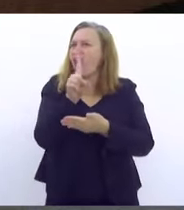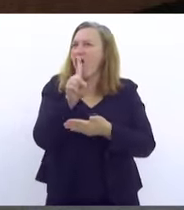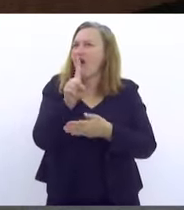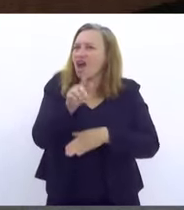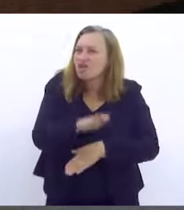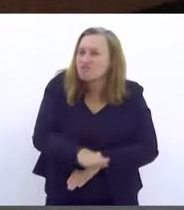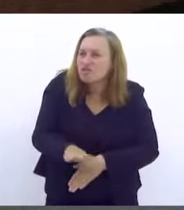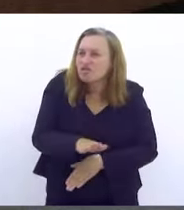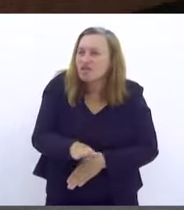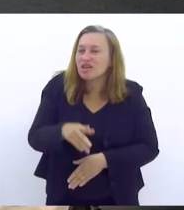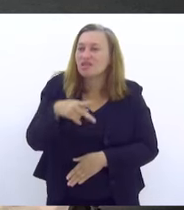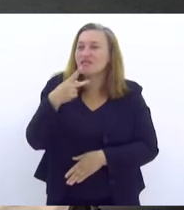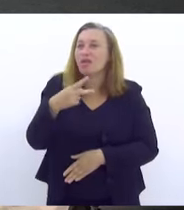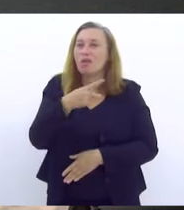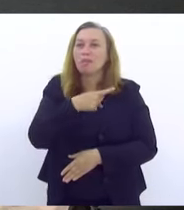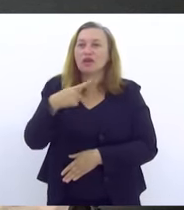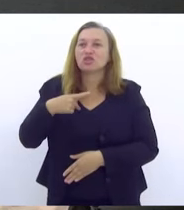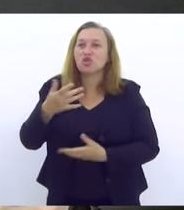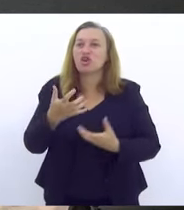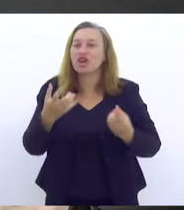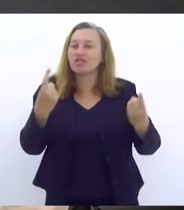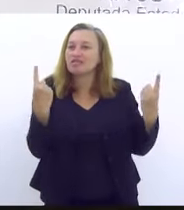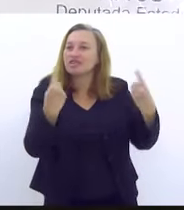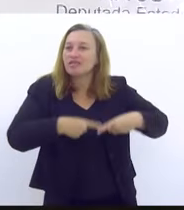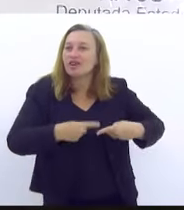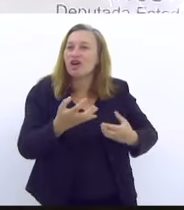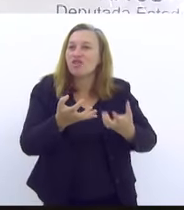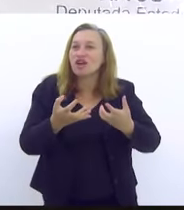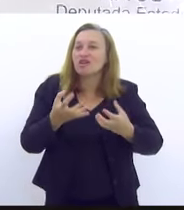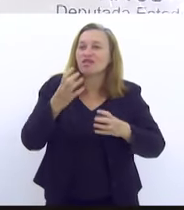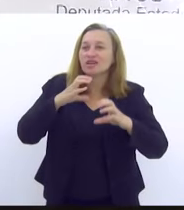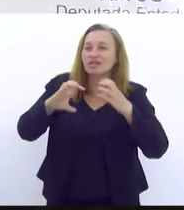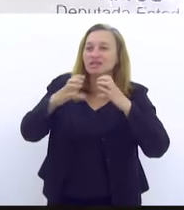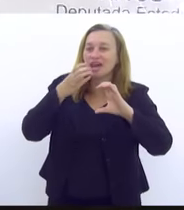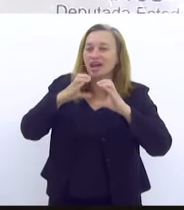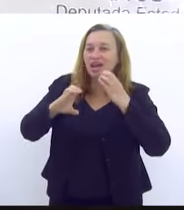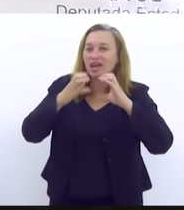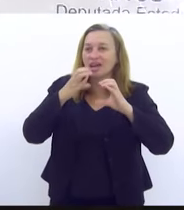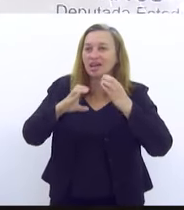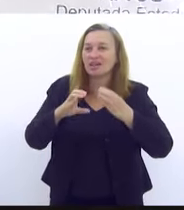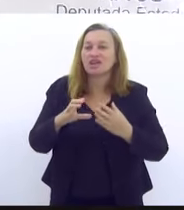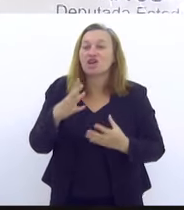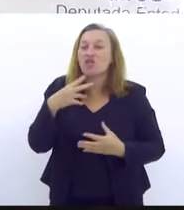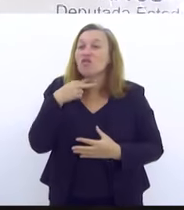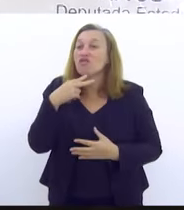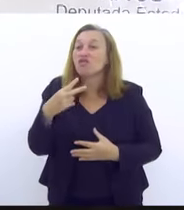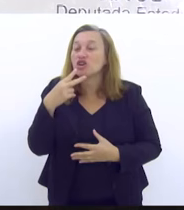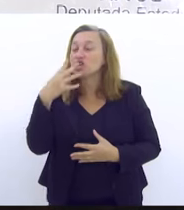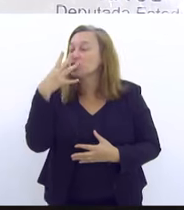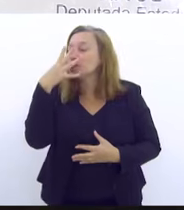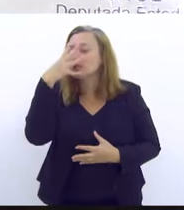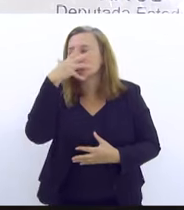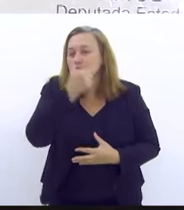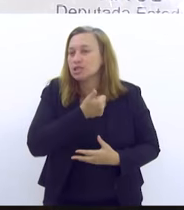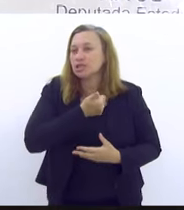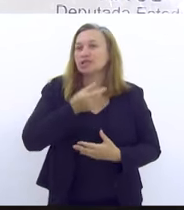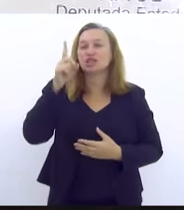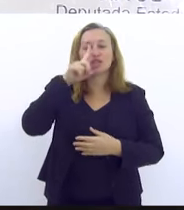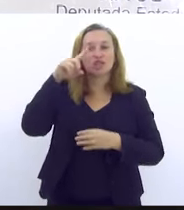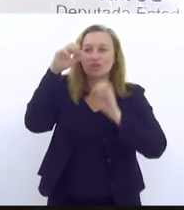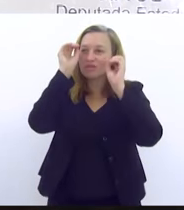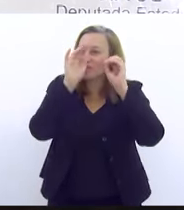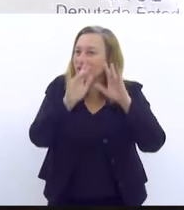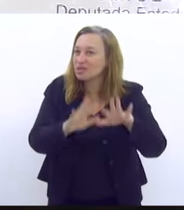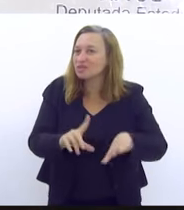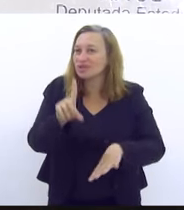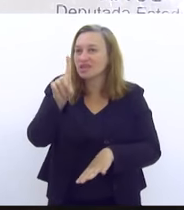Pequenininho, ele falou, pastor, eu quero desafiar o senhor, eu quero cantar. Mais uma voz, que Deus te abençoe,